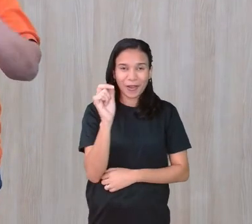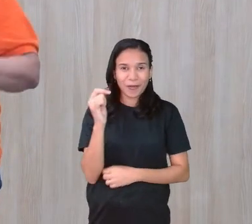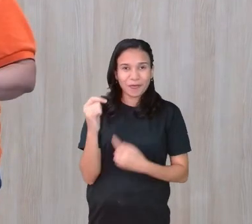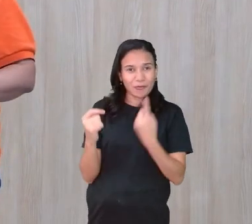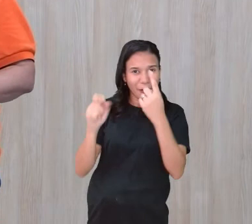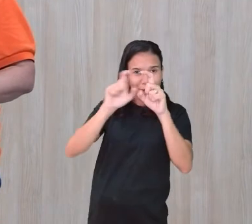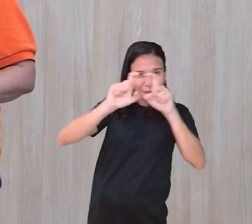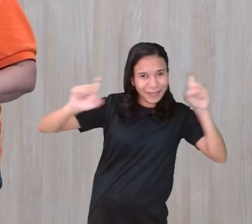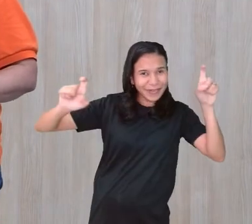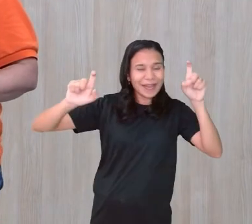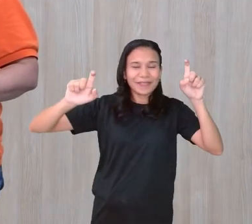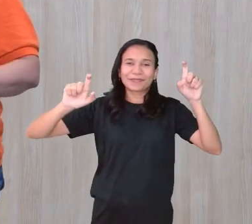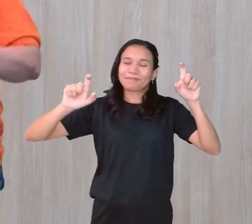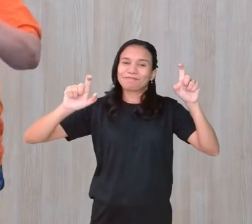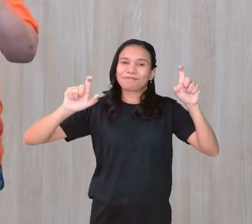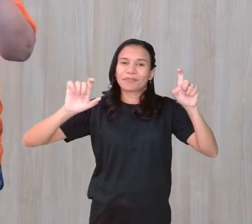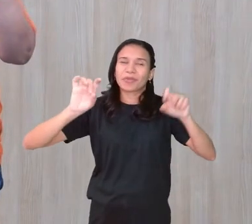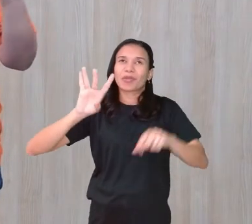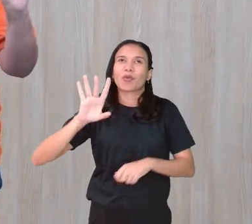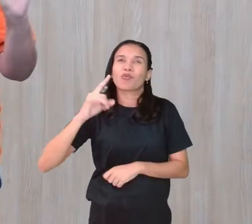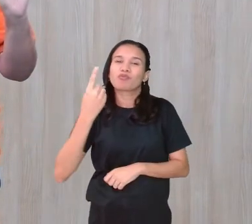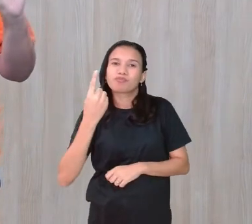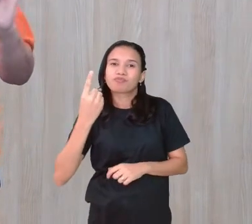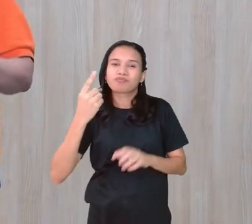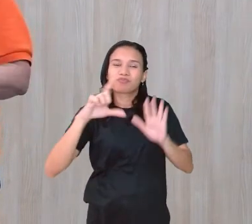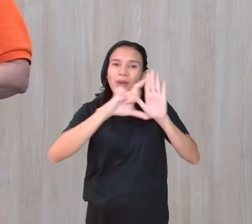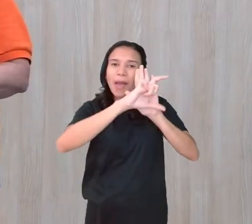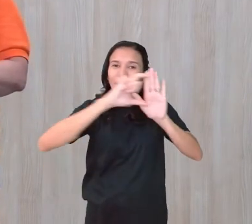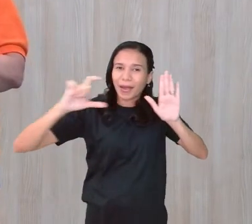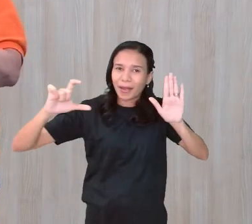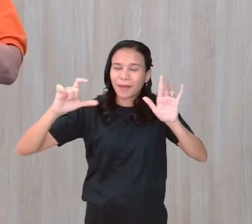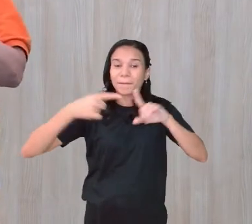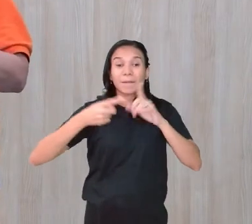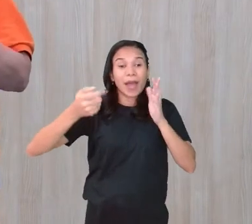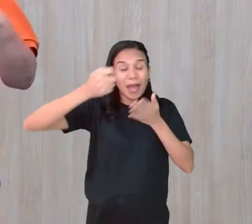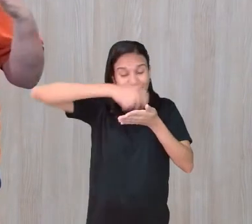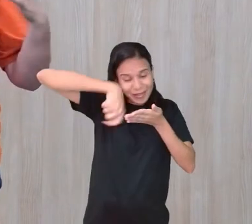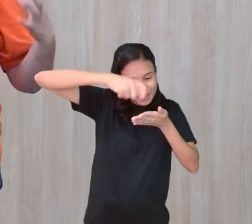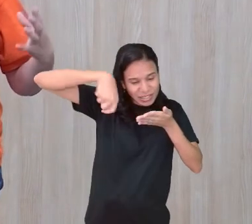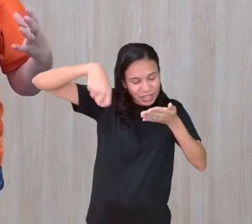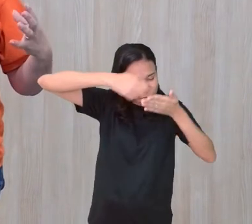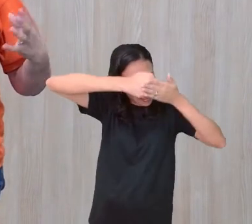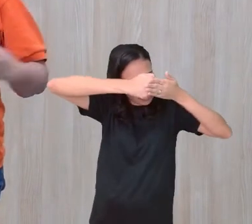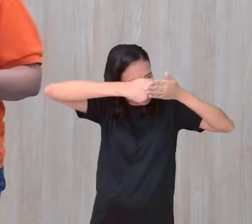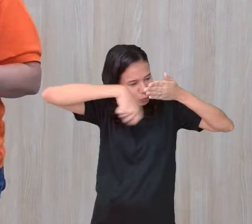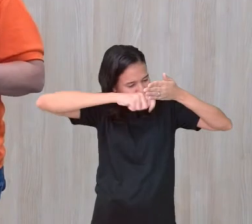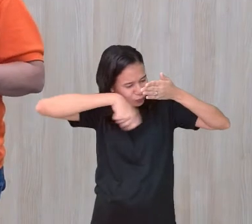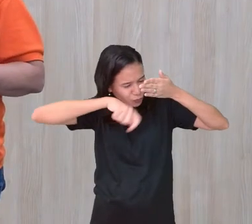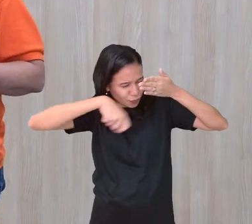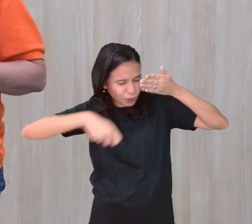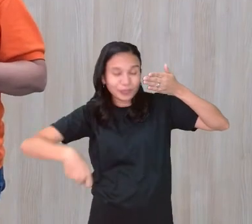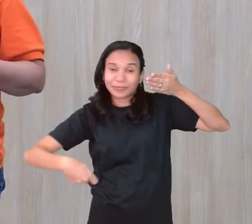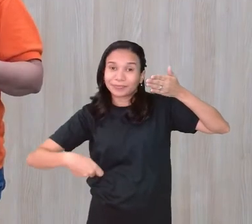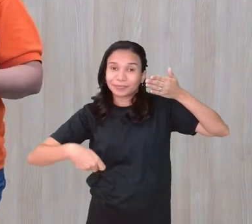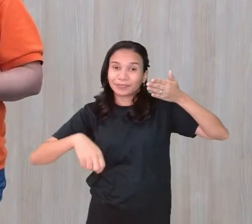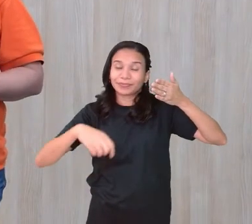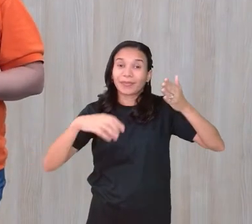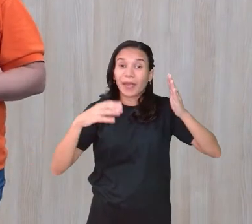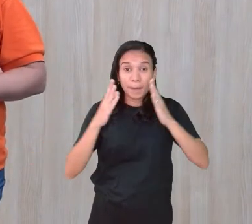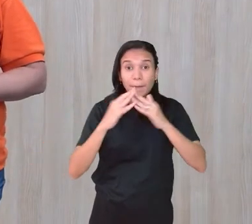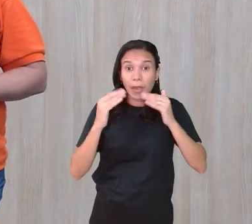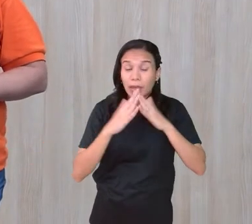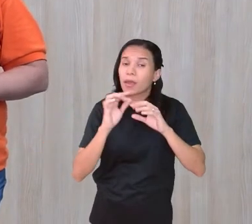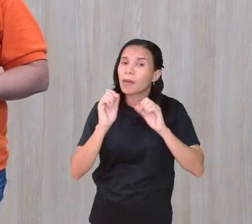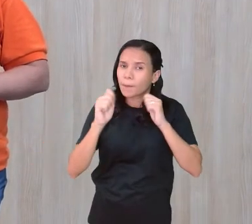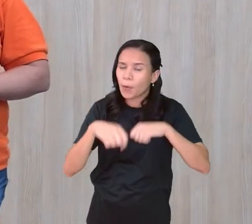uma frase, não só uma oração, mas escrever mais que isso, não é? E pedir a